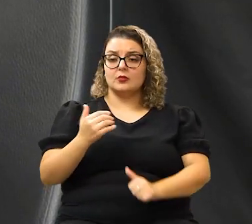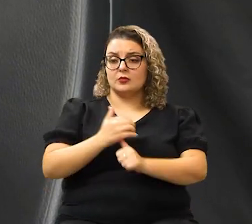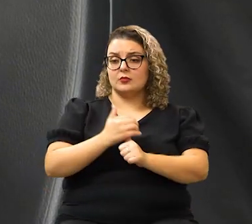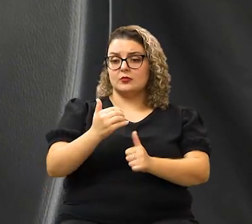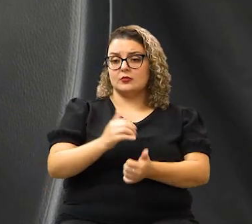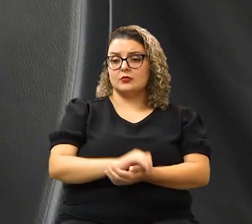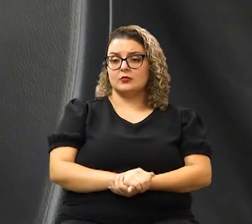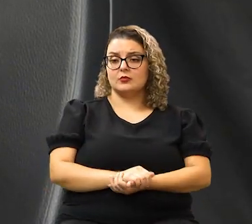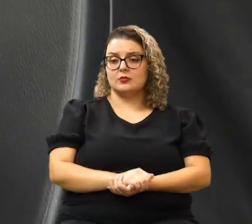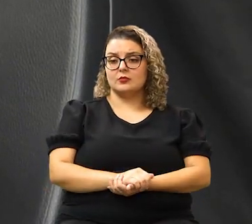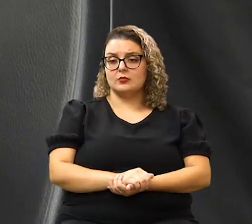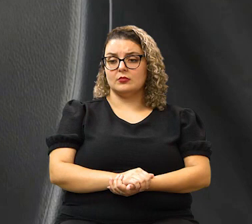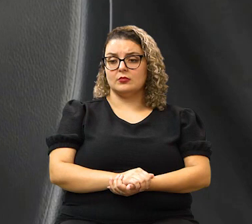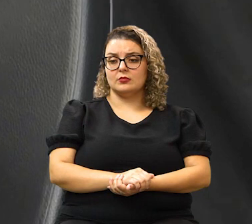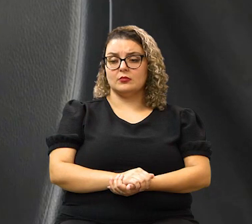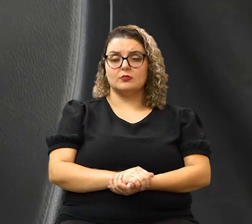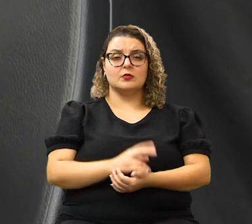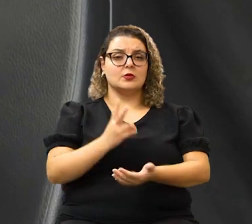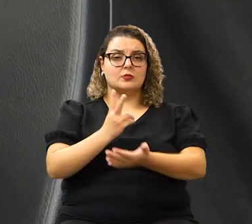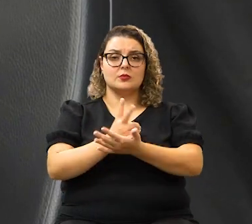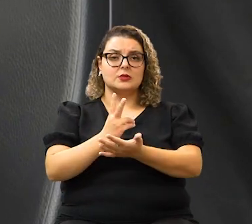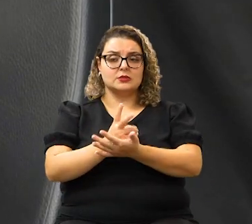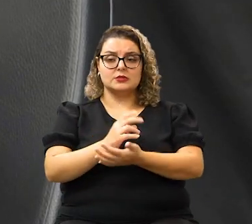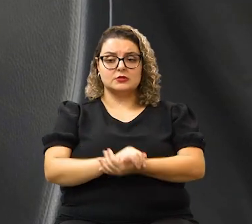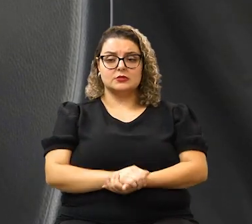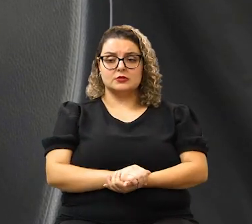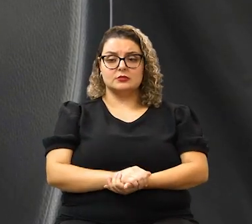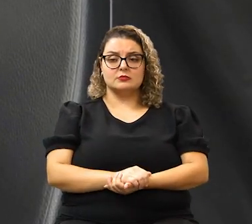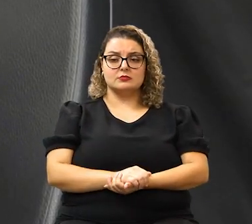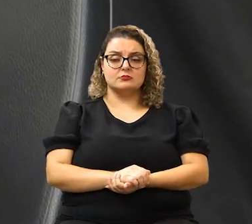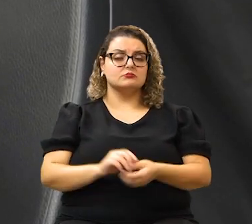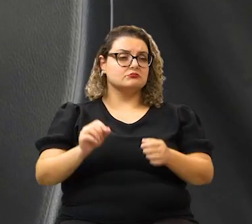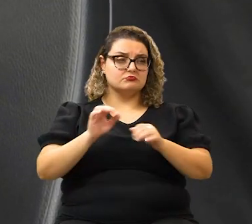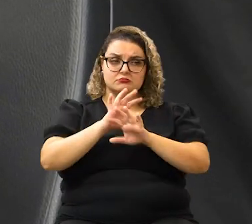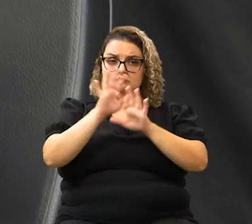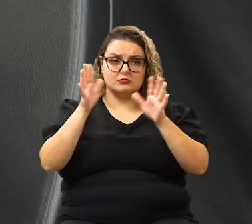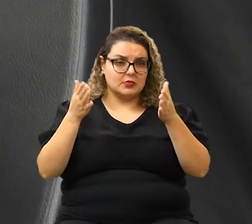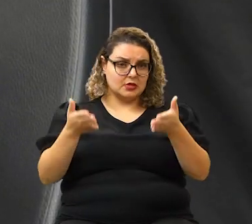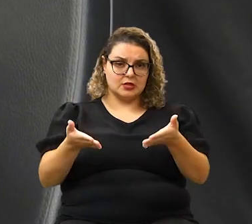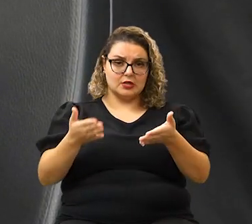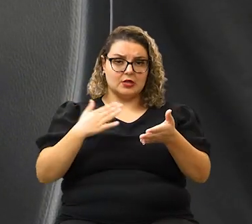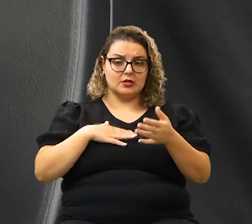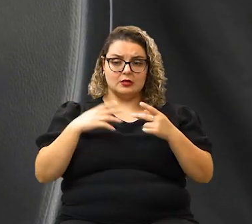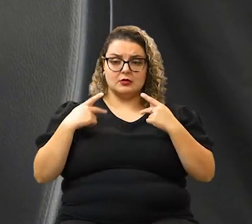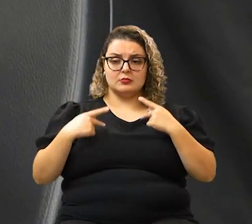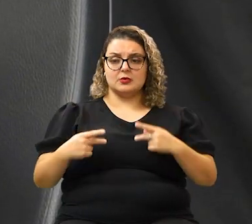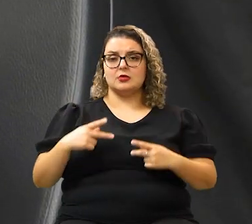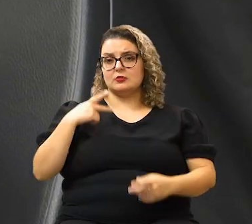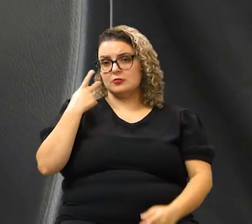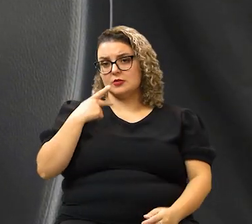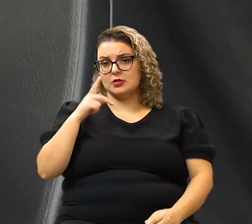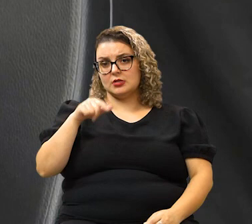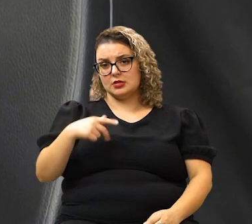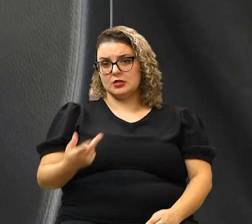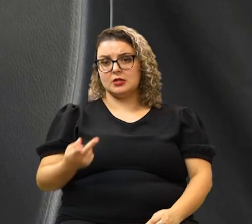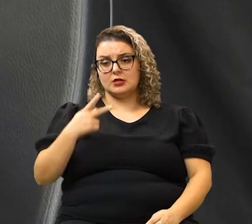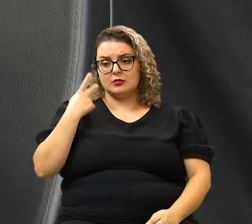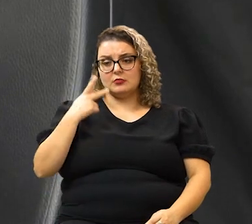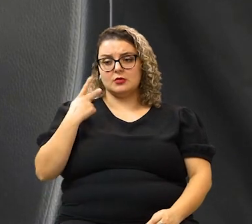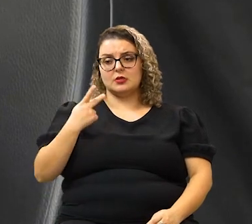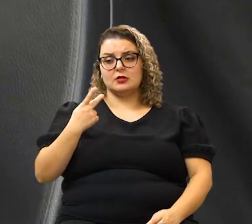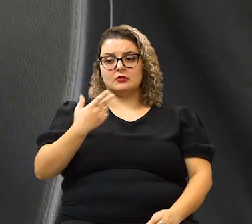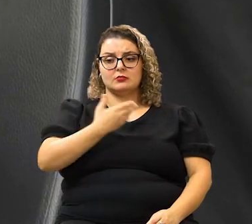sempre coloquei de forma muito explícita as minhas posições políticas, que são as posições políticas que são comungadas